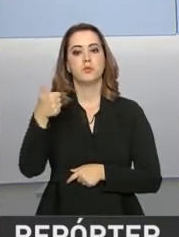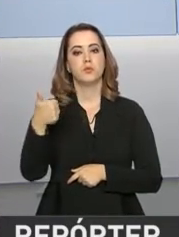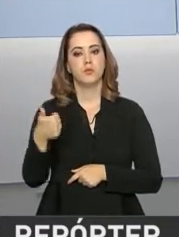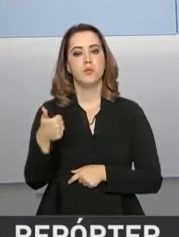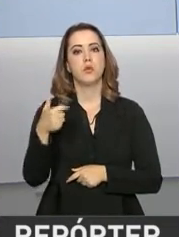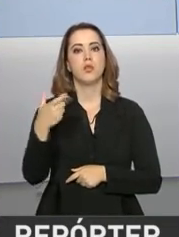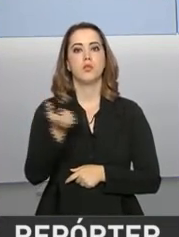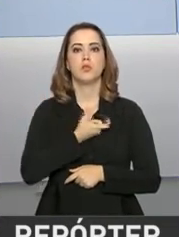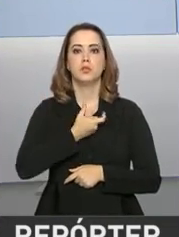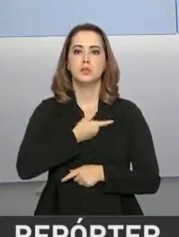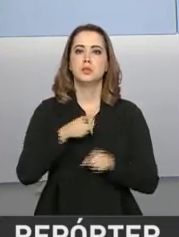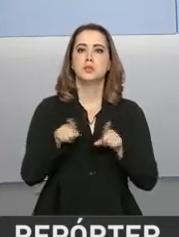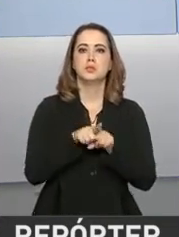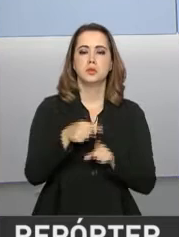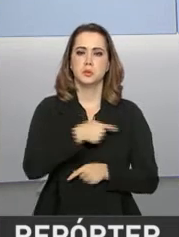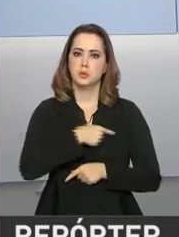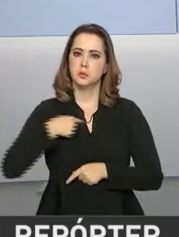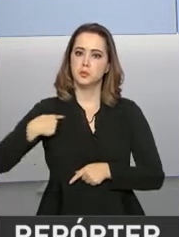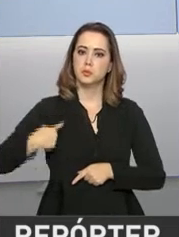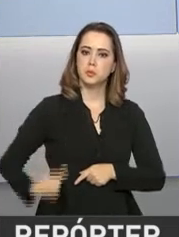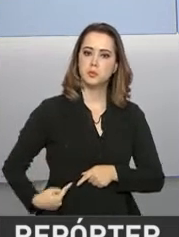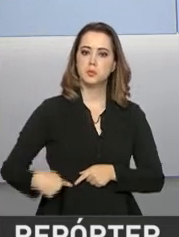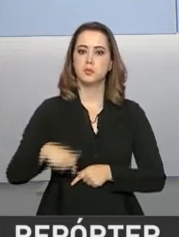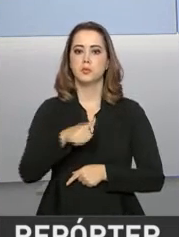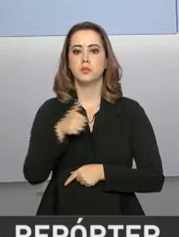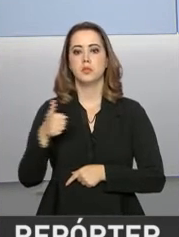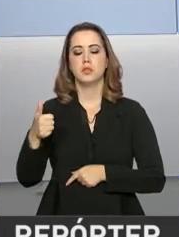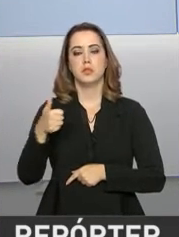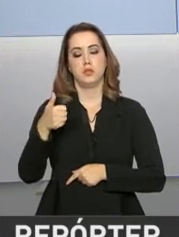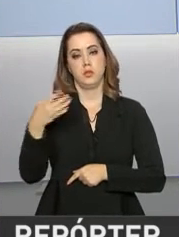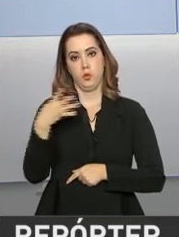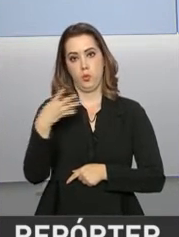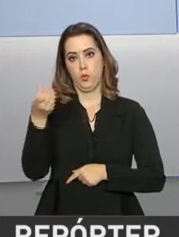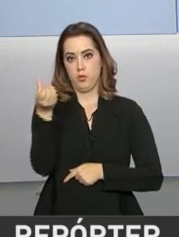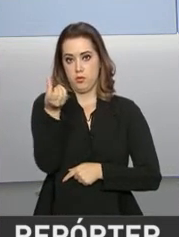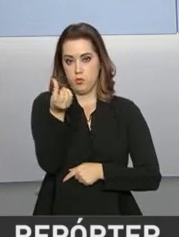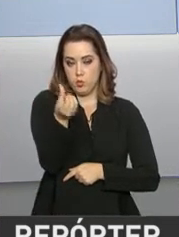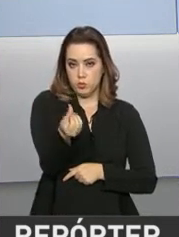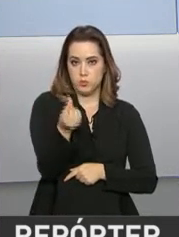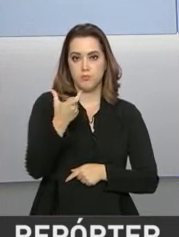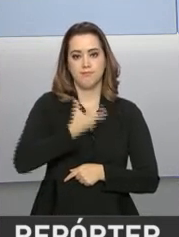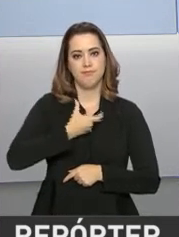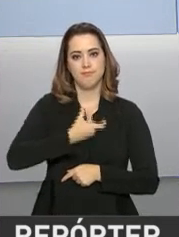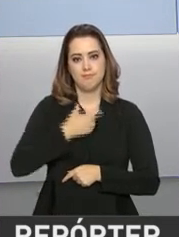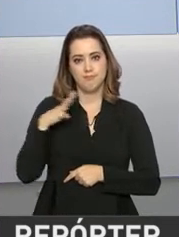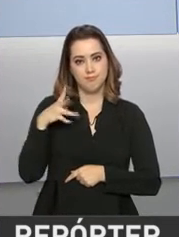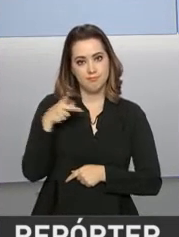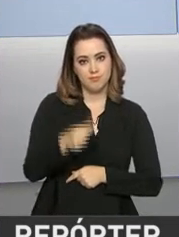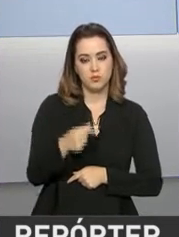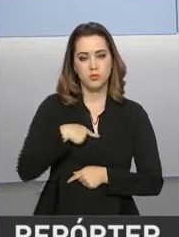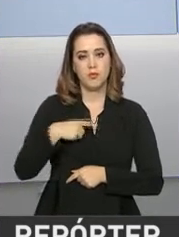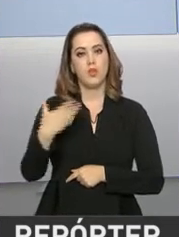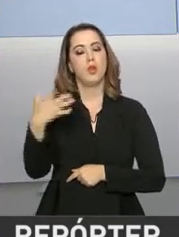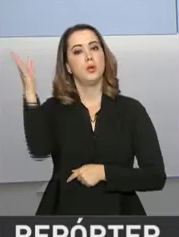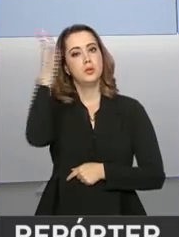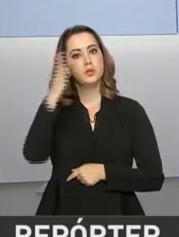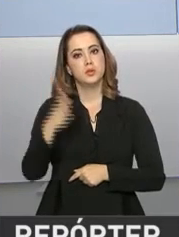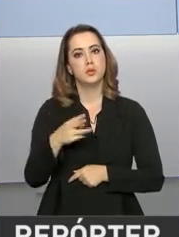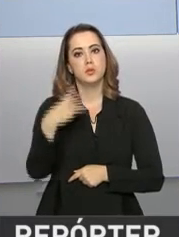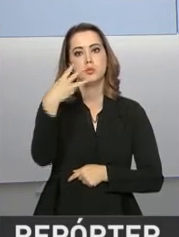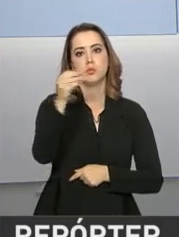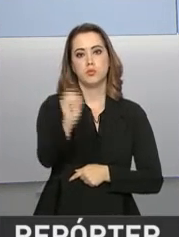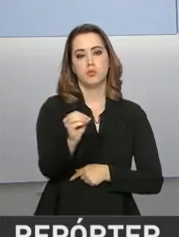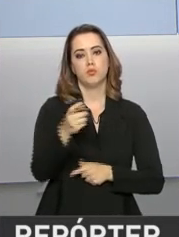total, seguido pela China, com 15 de ouro, 14 de prata, 17 de bronze, 46 no total. E o Brasil é o 30º